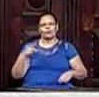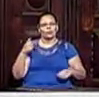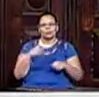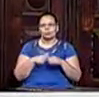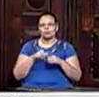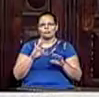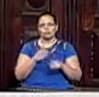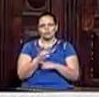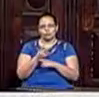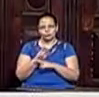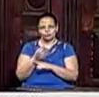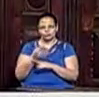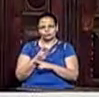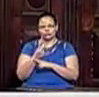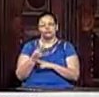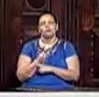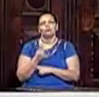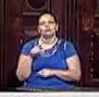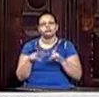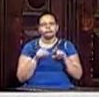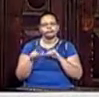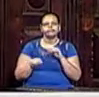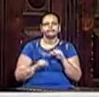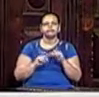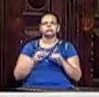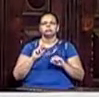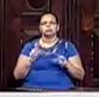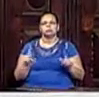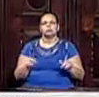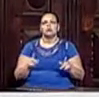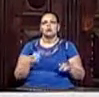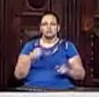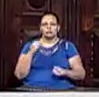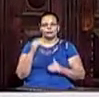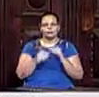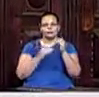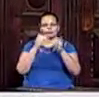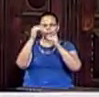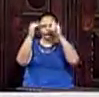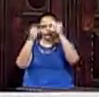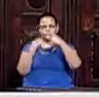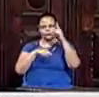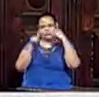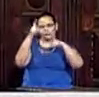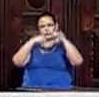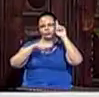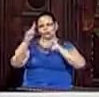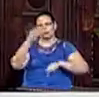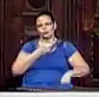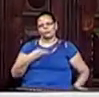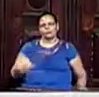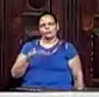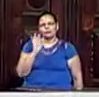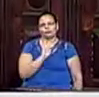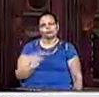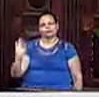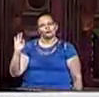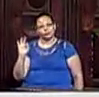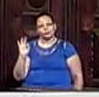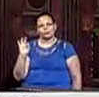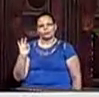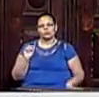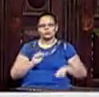que buscou alternativas de desenvolvimento. O governo federal acaba de divulgar o ranking